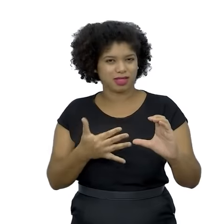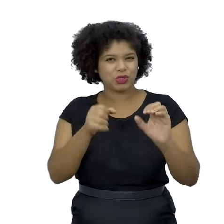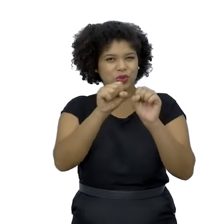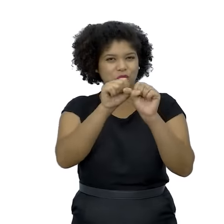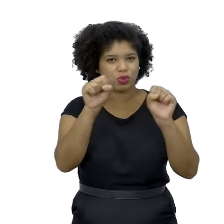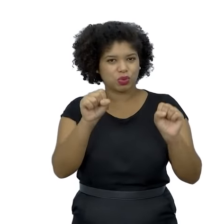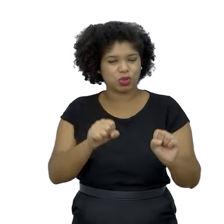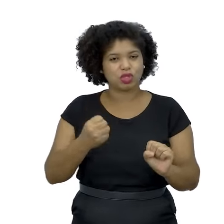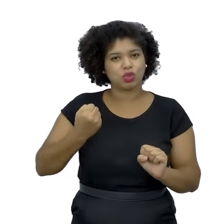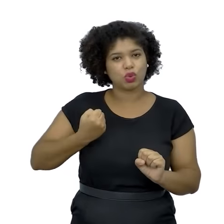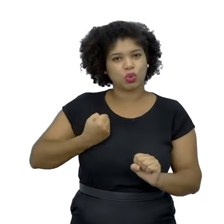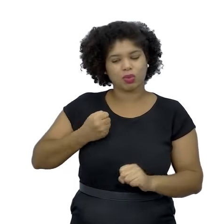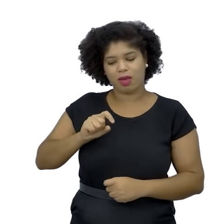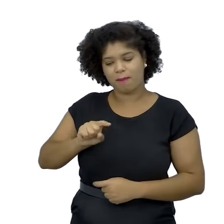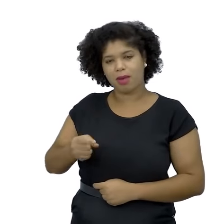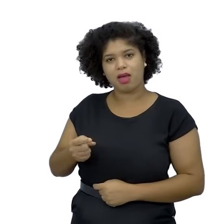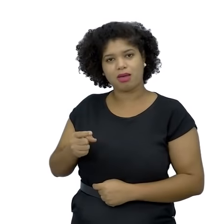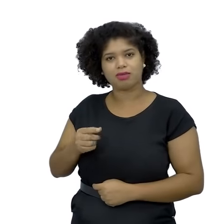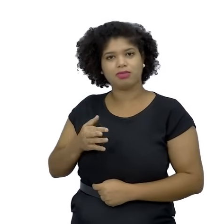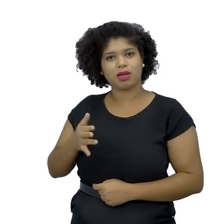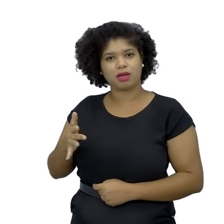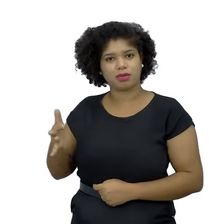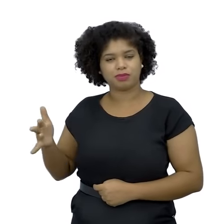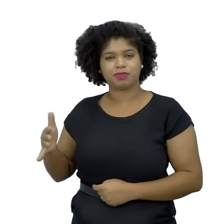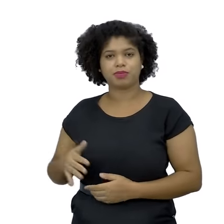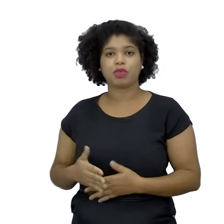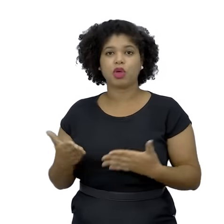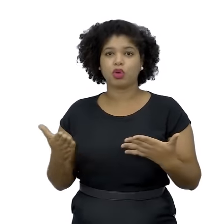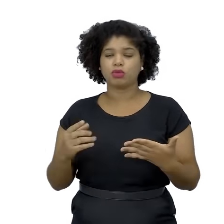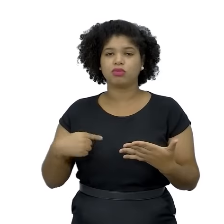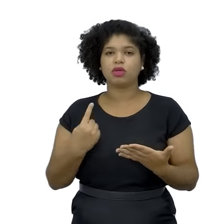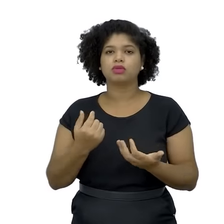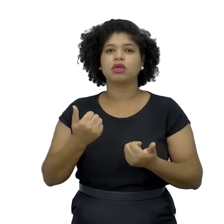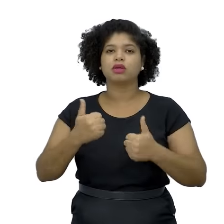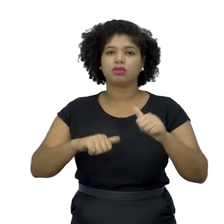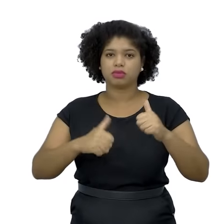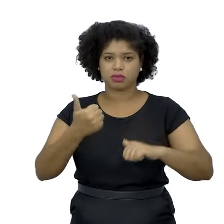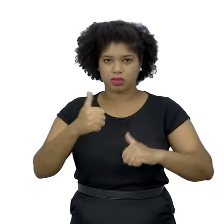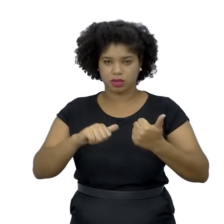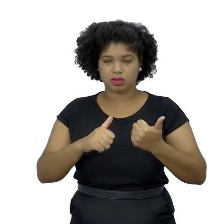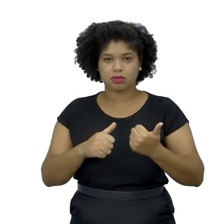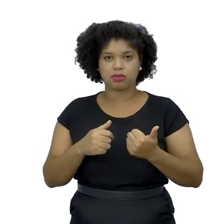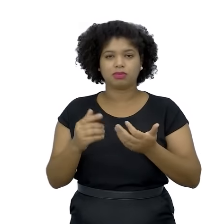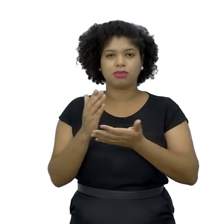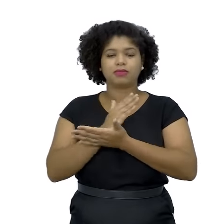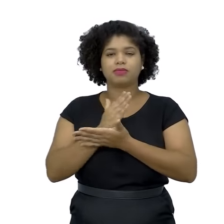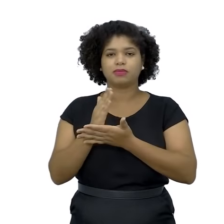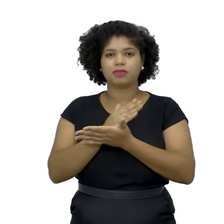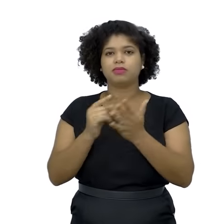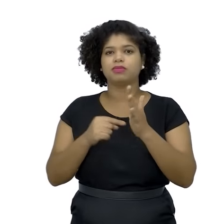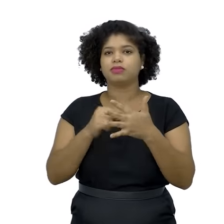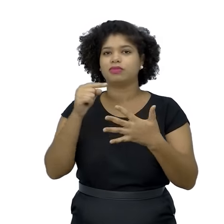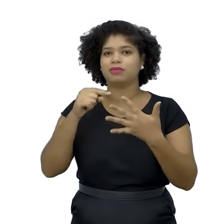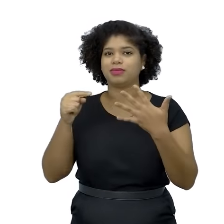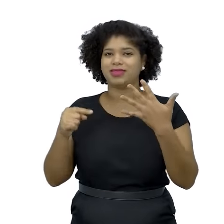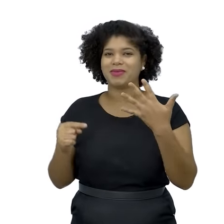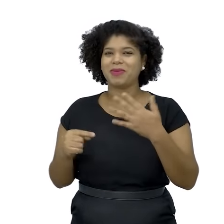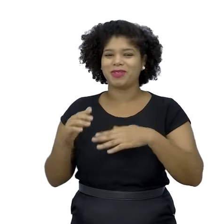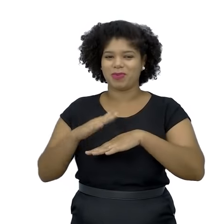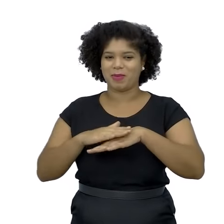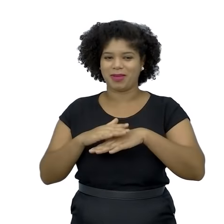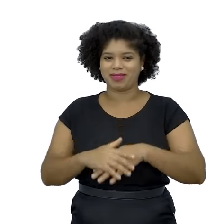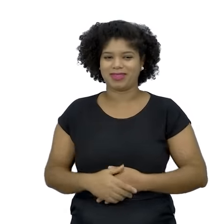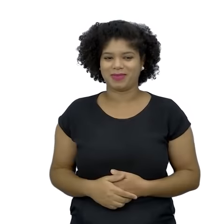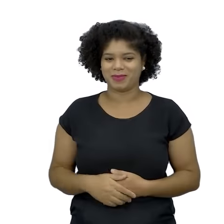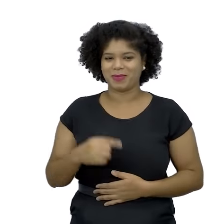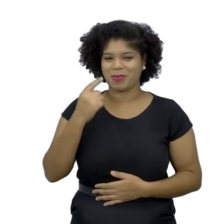numeração decimal. Então, nesse encontro, nós vamos analisar aqui o trabalho com as operações no campo aditivo, que